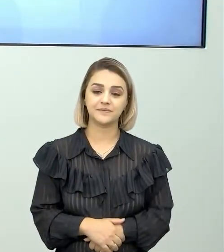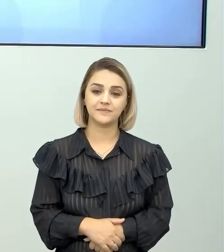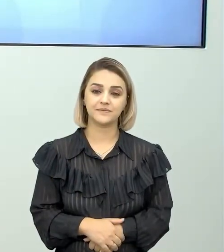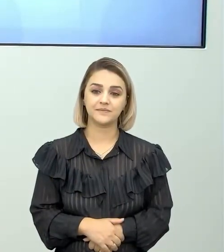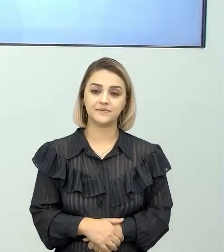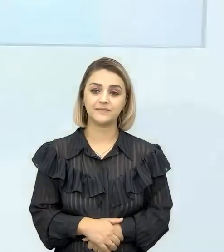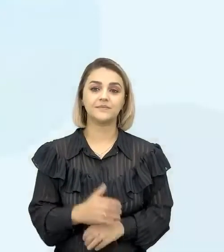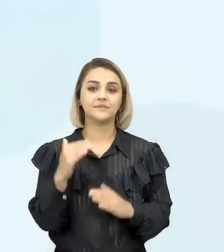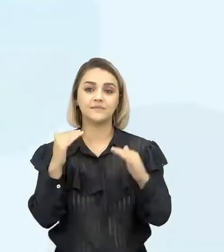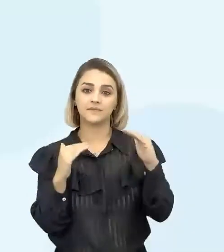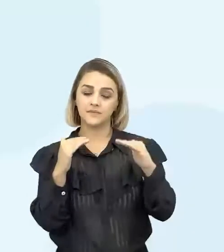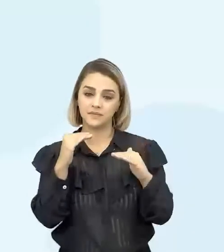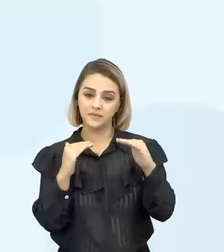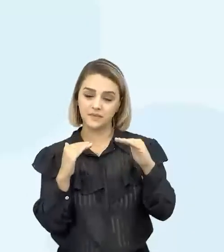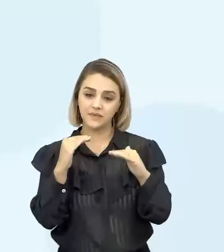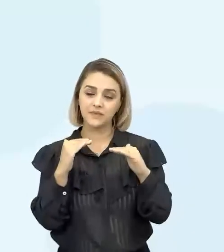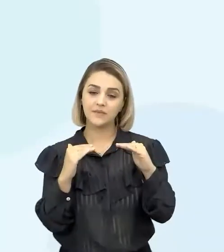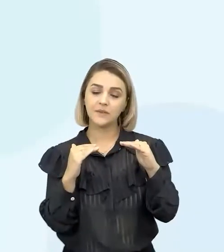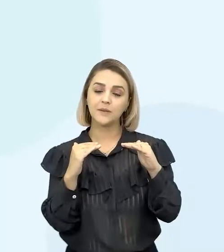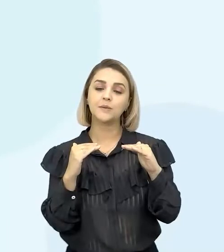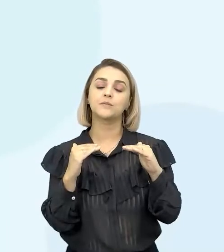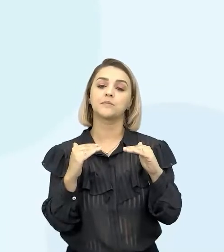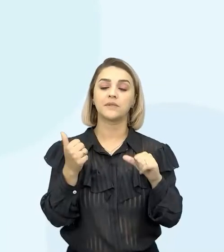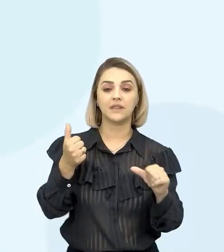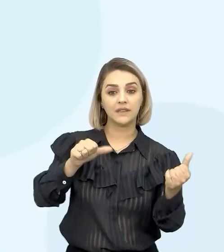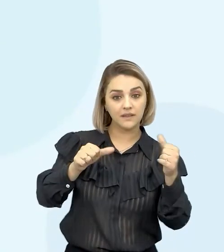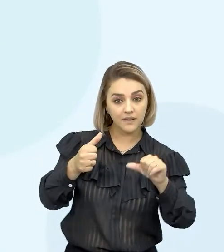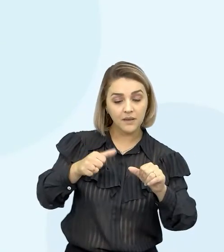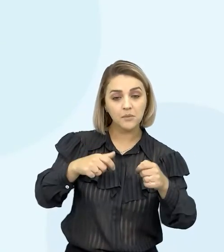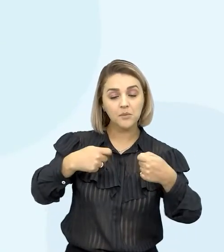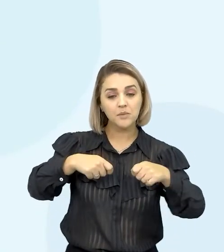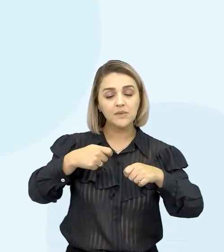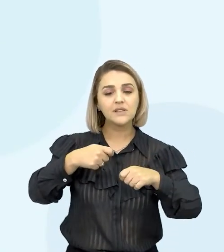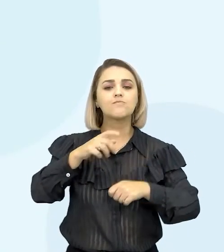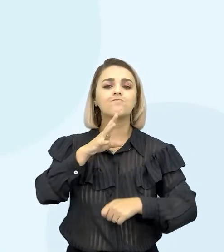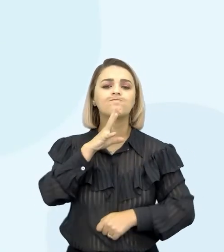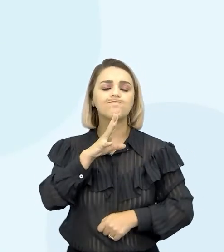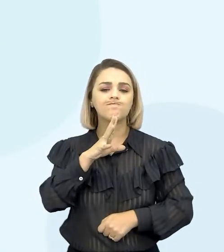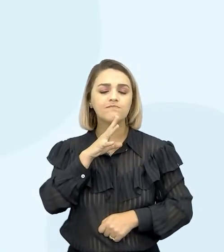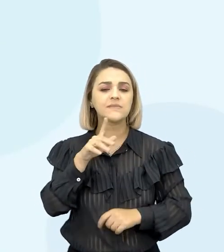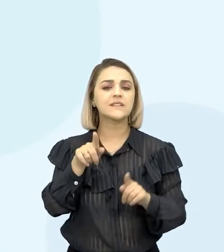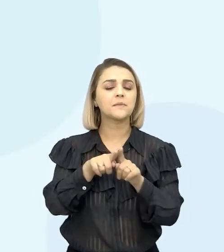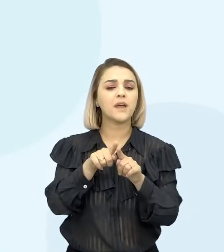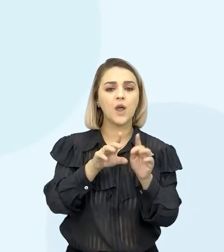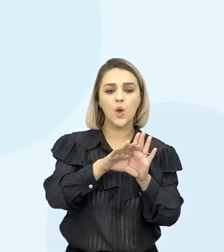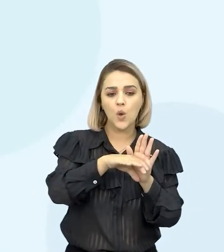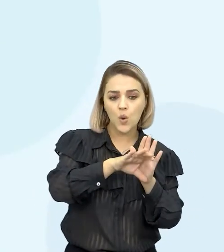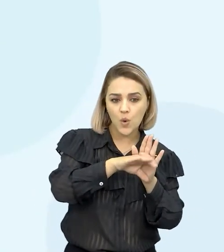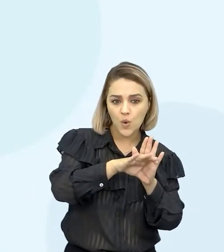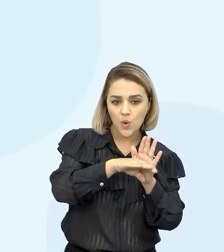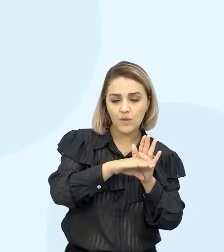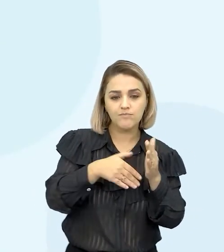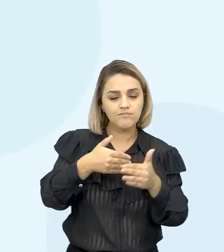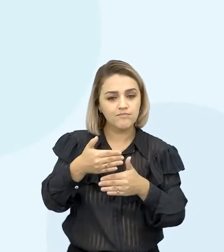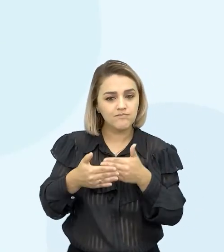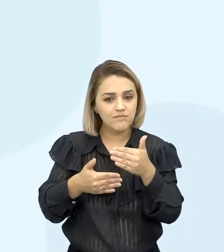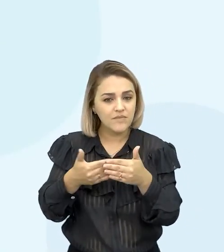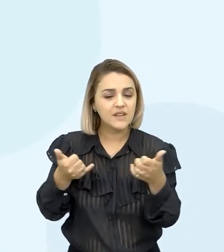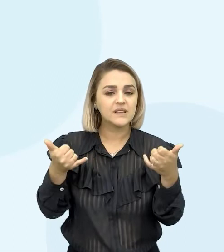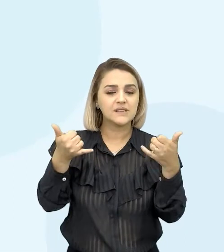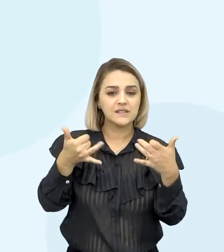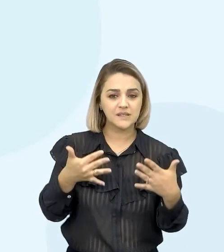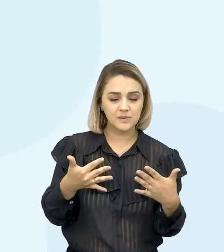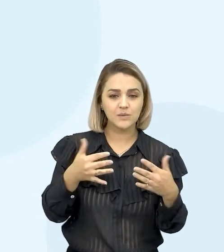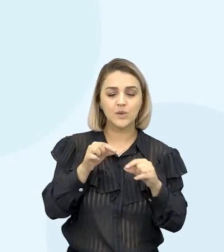Equilíbrio químico. Então nós precisamos conhecer o equilíbrio químico, seus conceitos e constantes, visto que ele descreve,